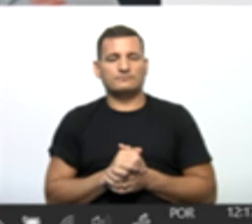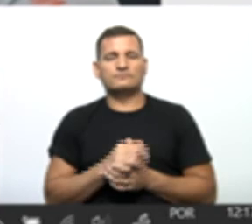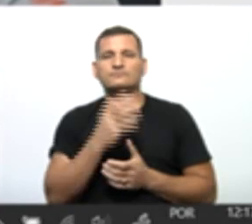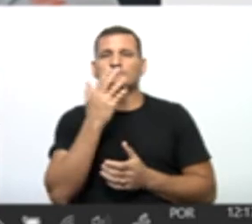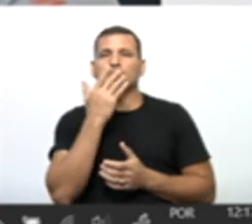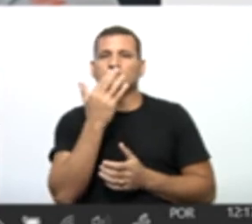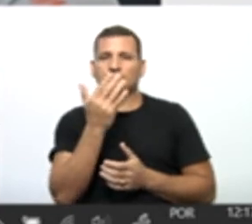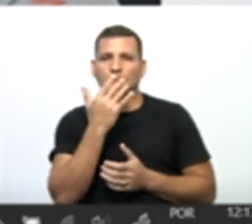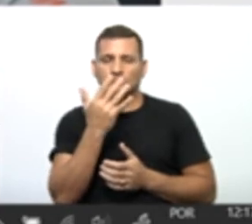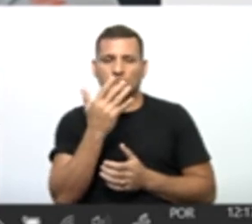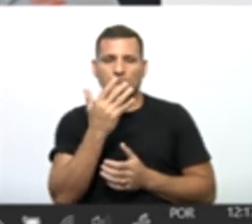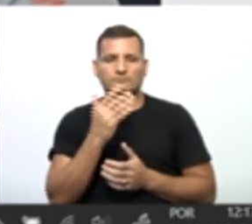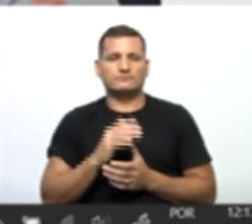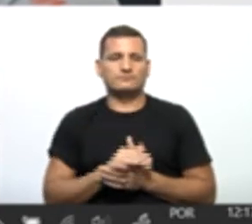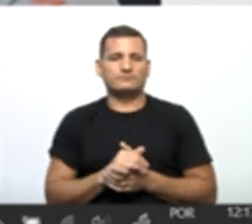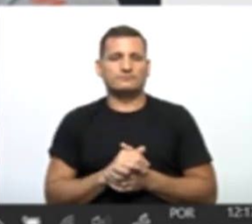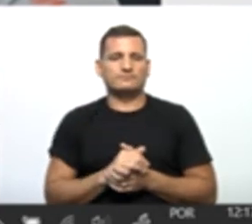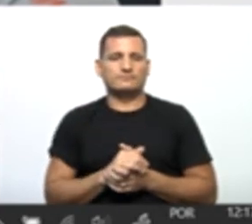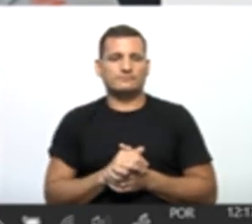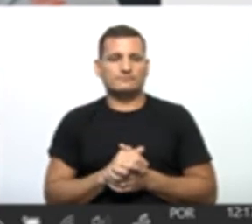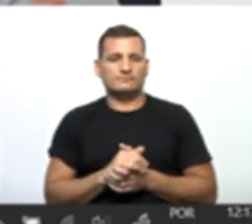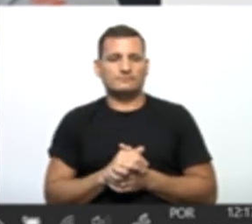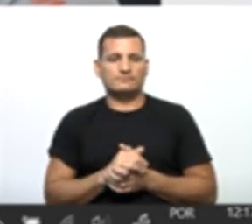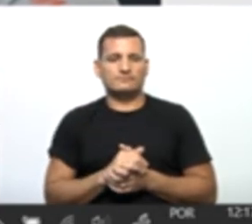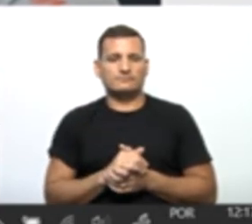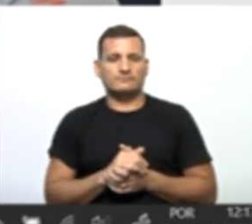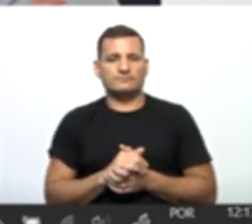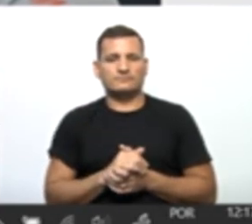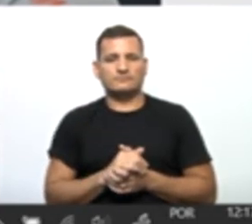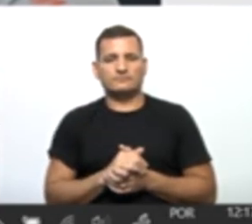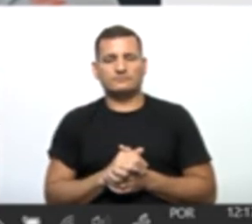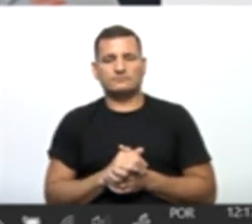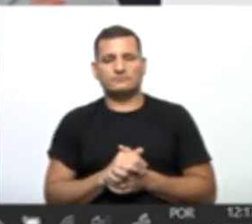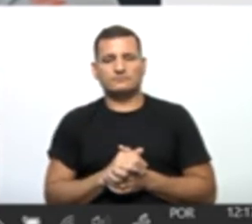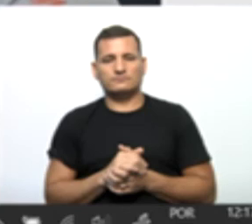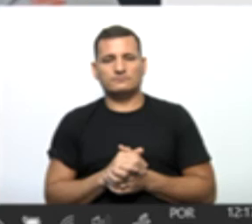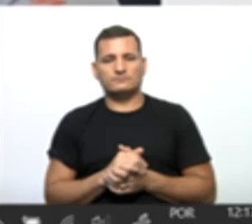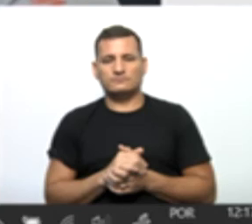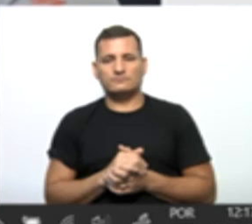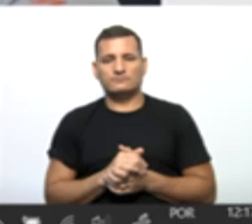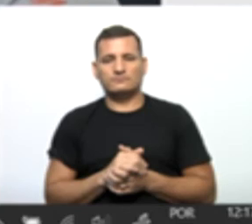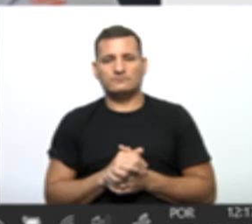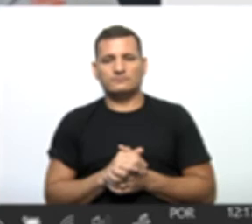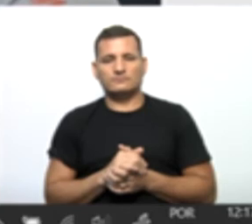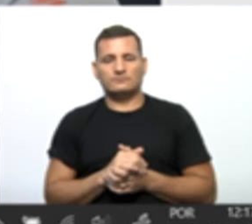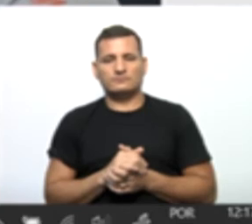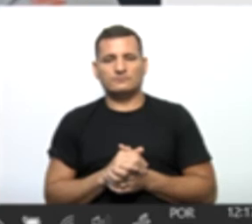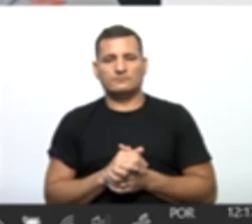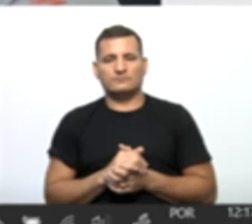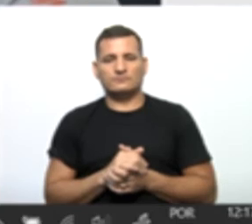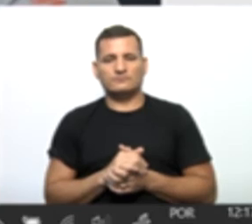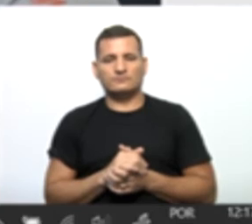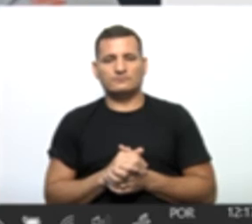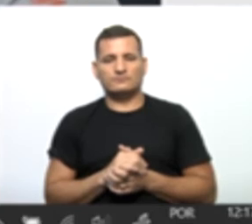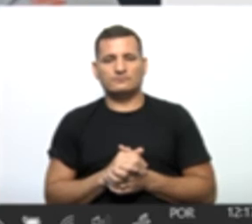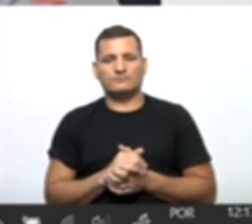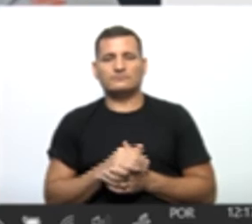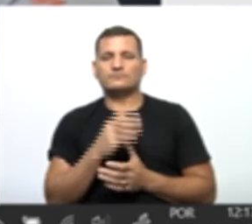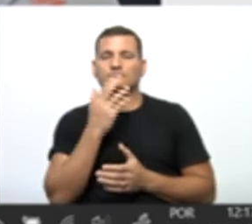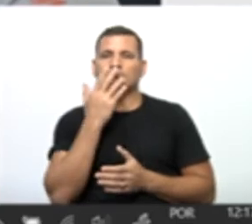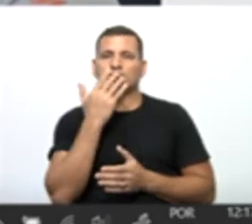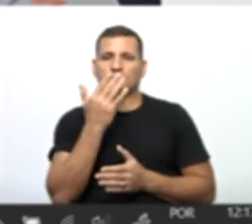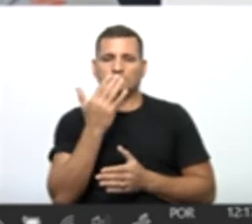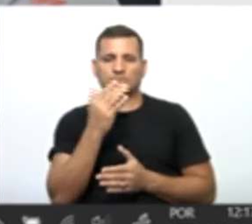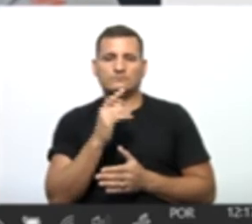contraste. Foi utilizado, o que vocês acham? Foi utilizado técnica de contraste aqui? Veja bem, é uma cor